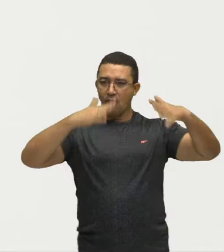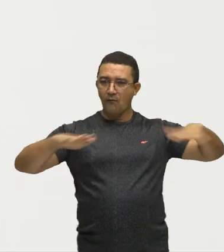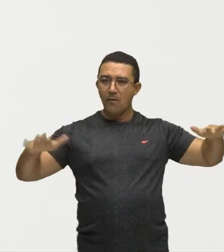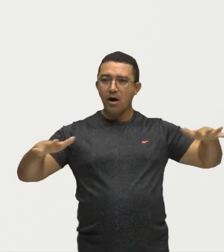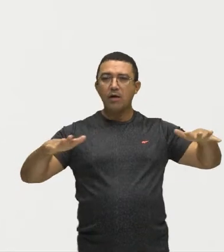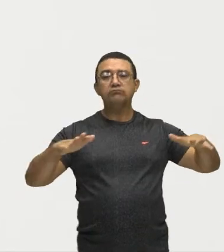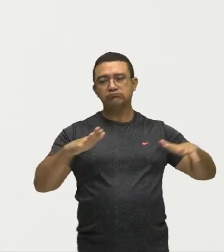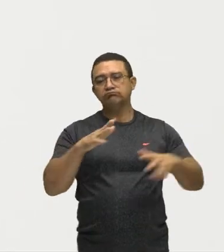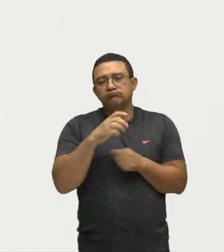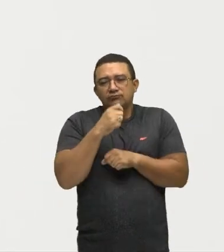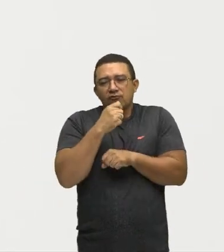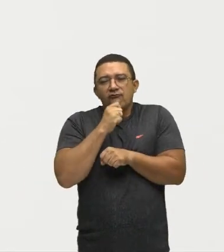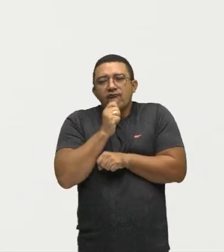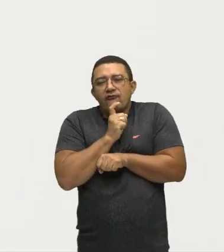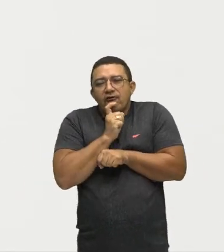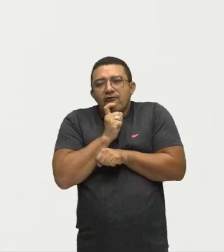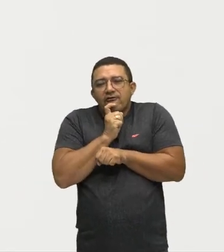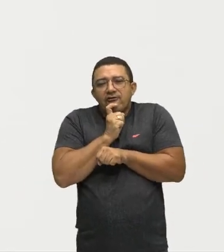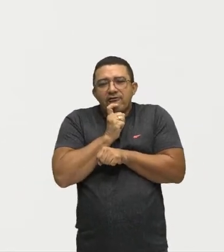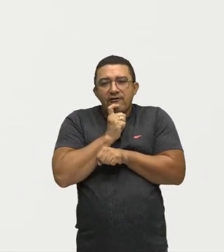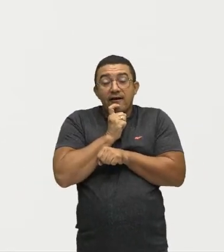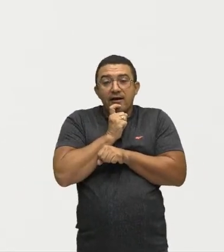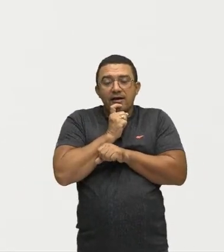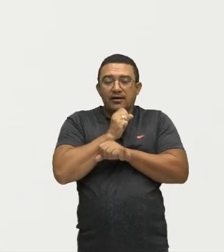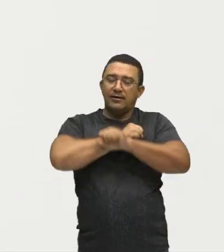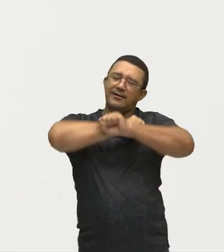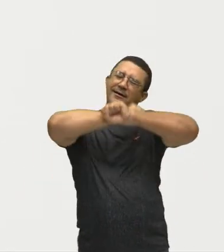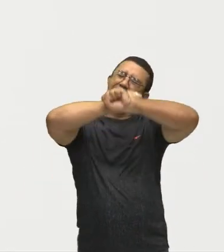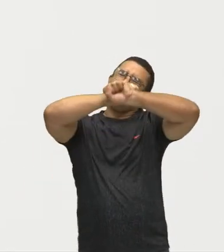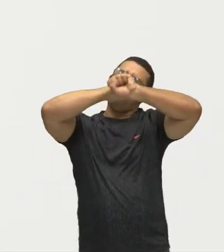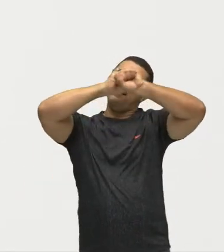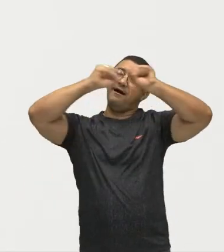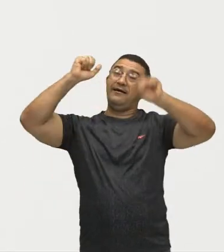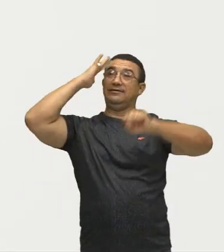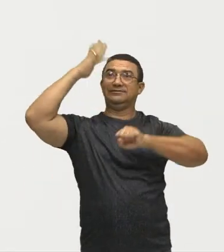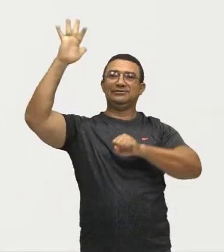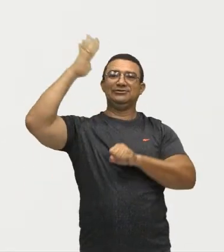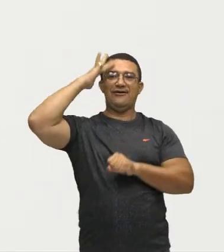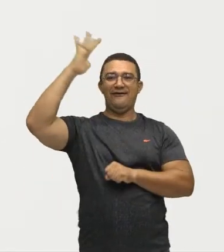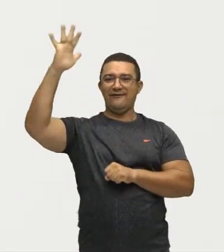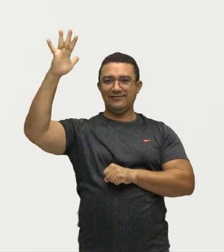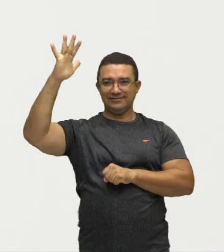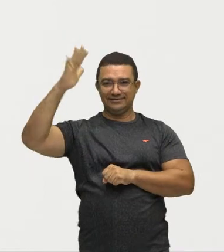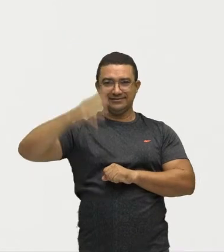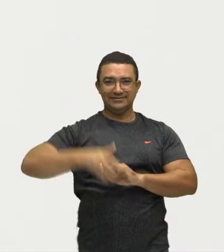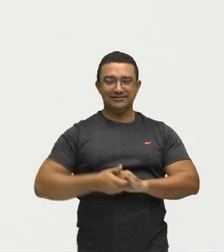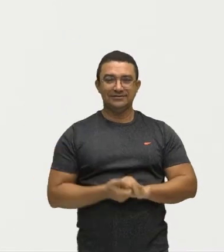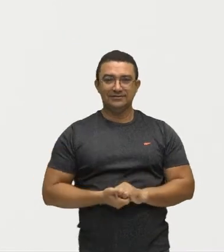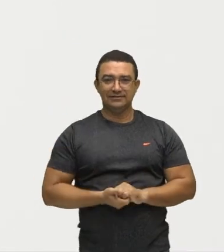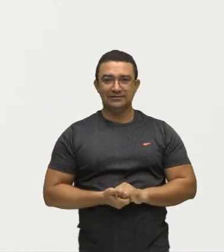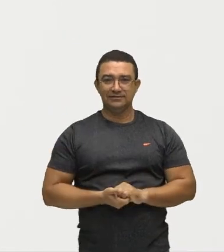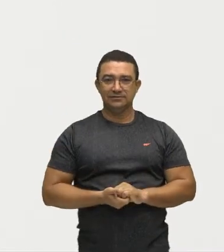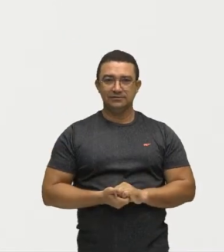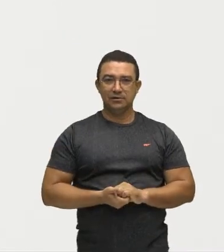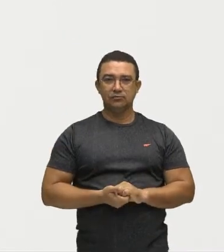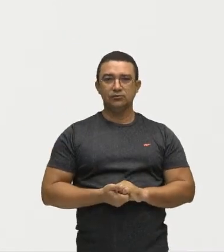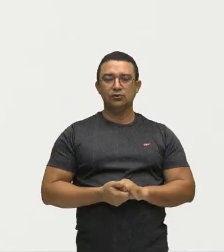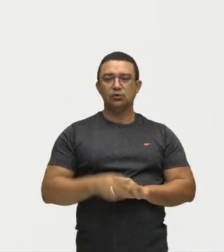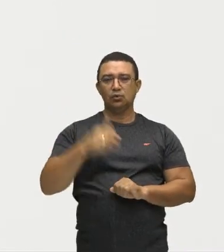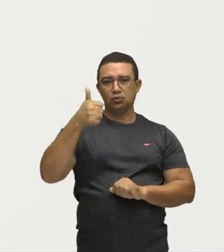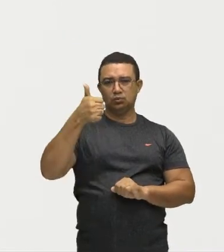fria quando acordamos do sonho. Agora sim, olha só. 1, 2,